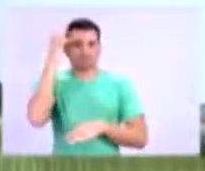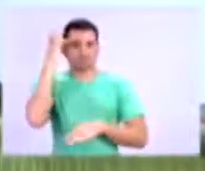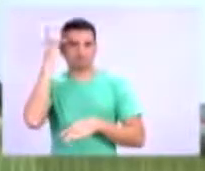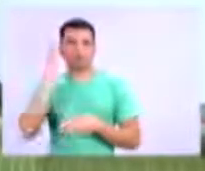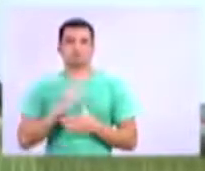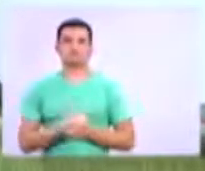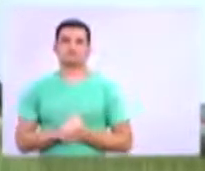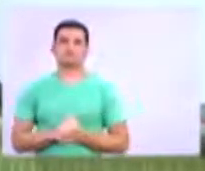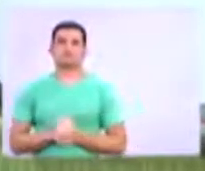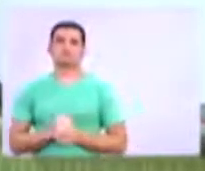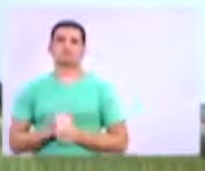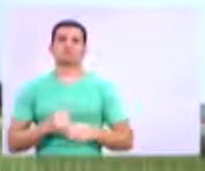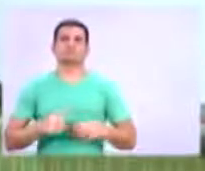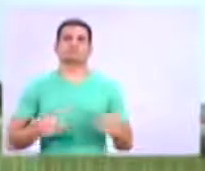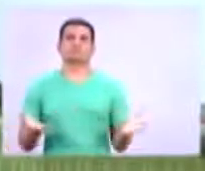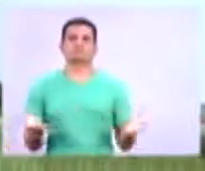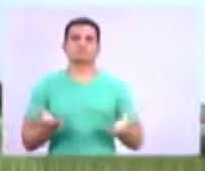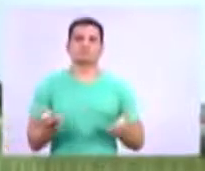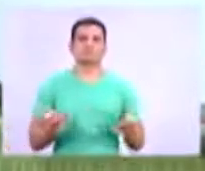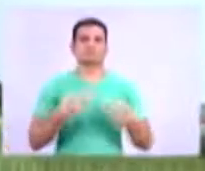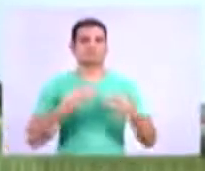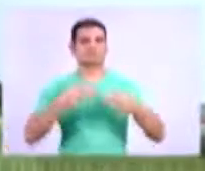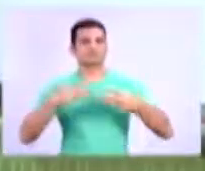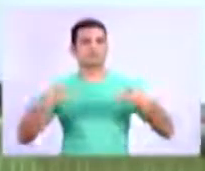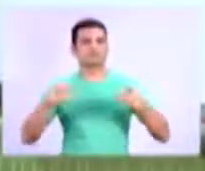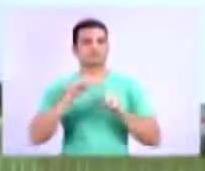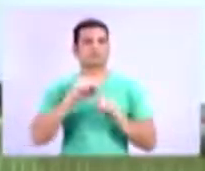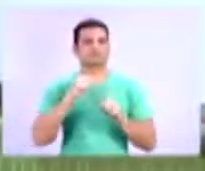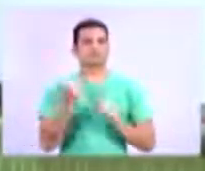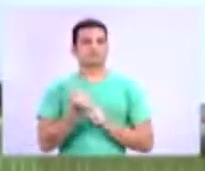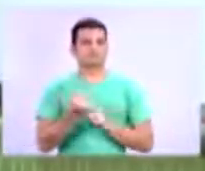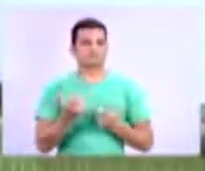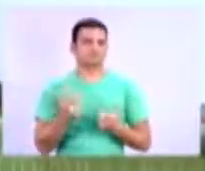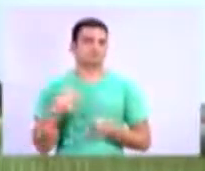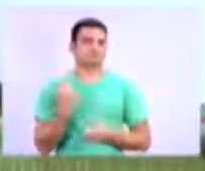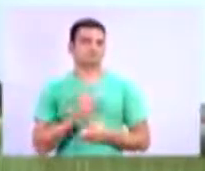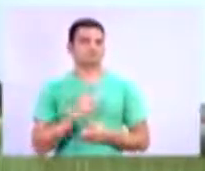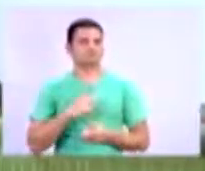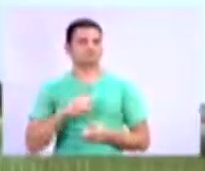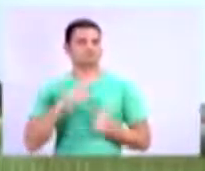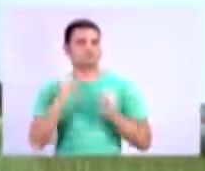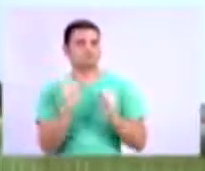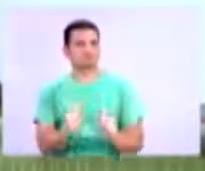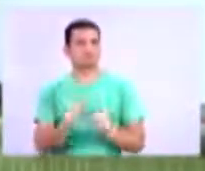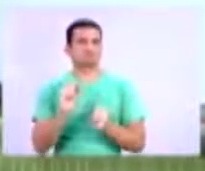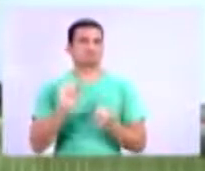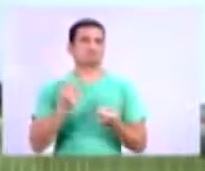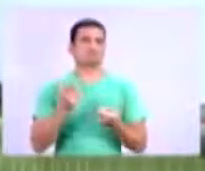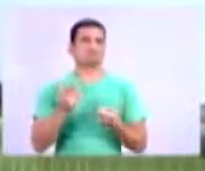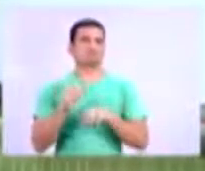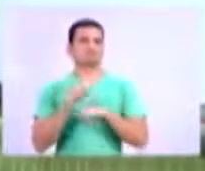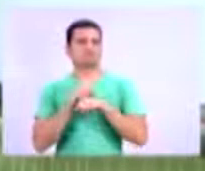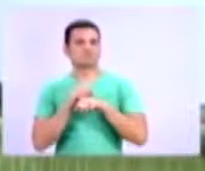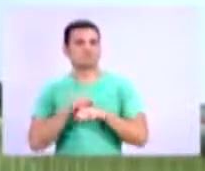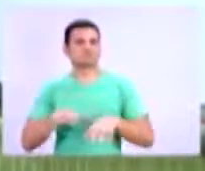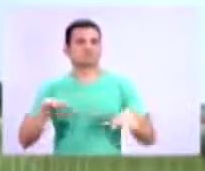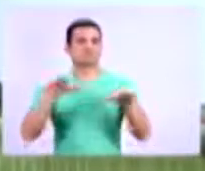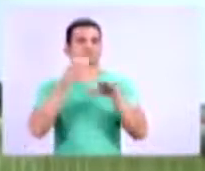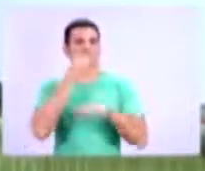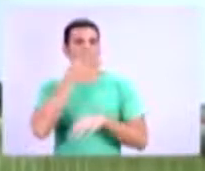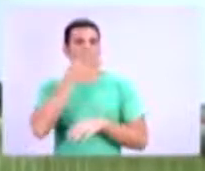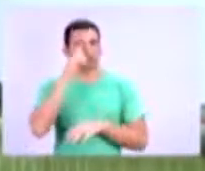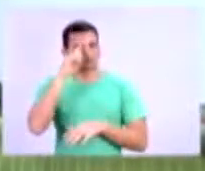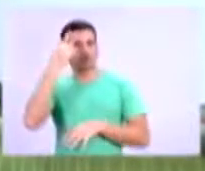Hoje, com essas redes sociais, né, nós temos esse poder de disseminar boas ideias, disseminar